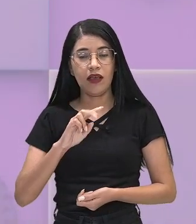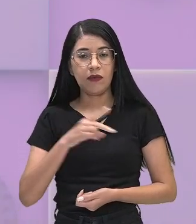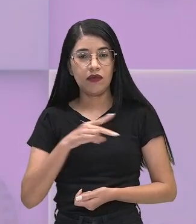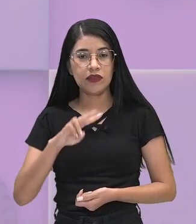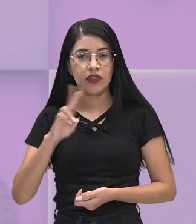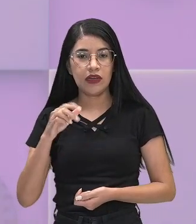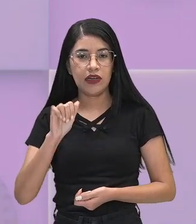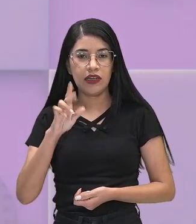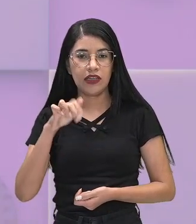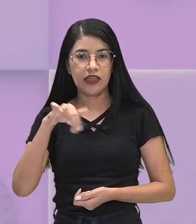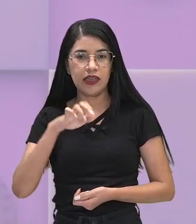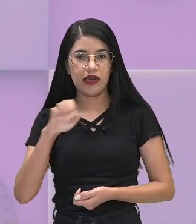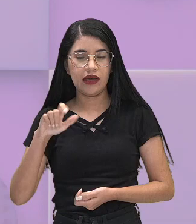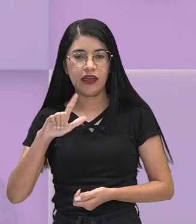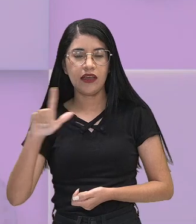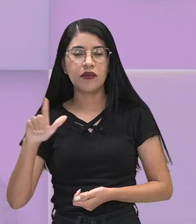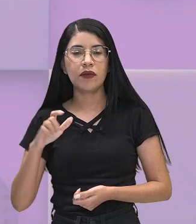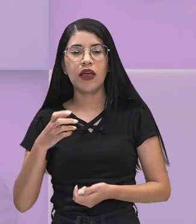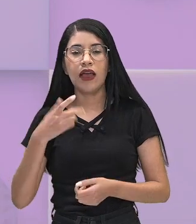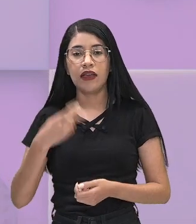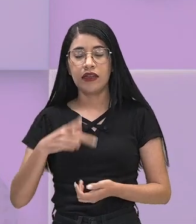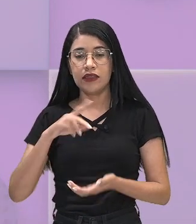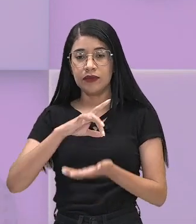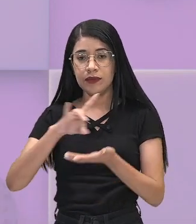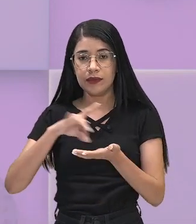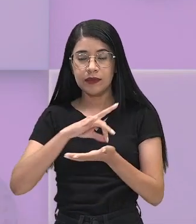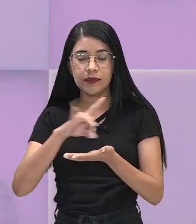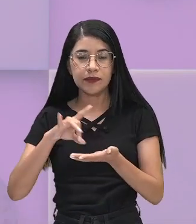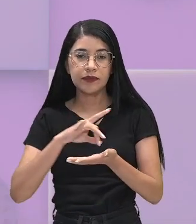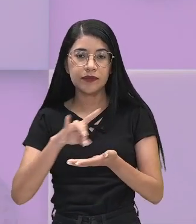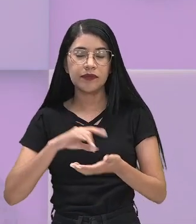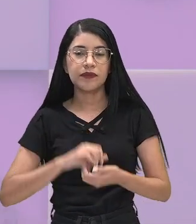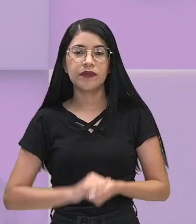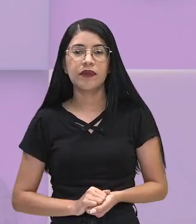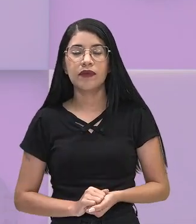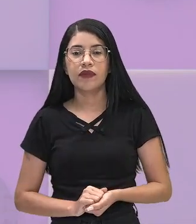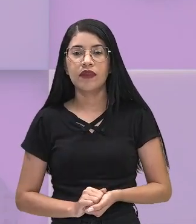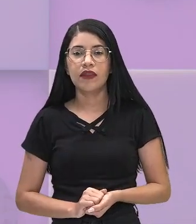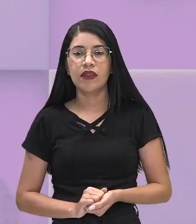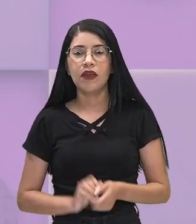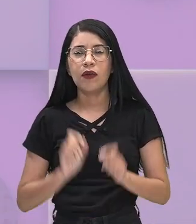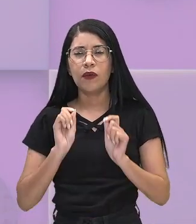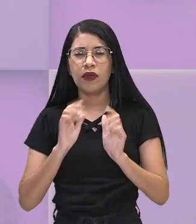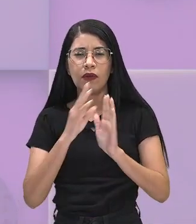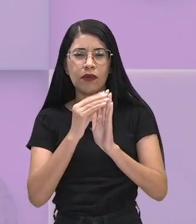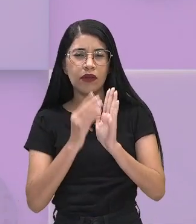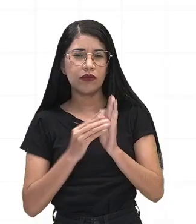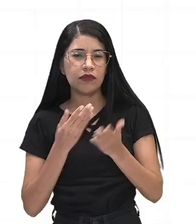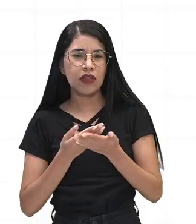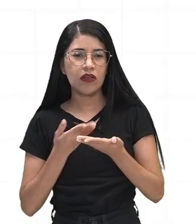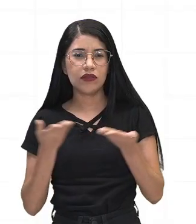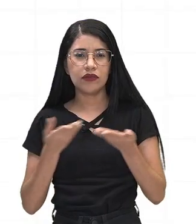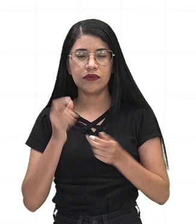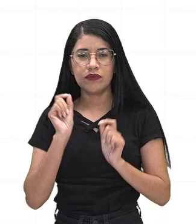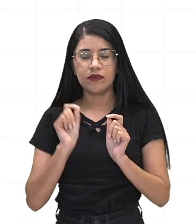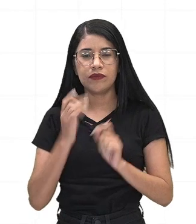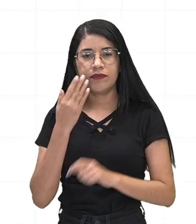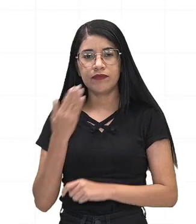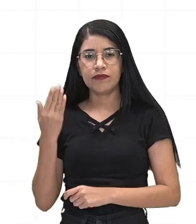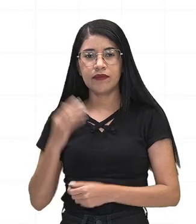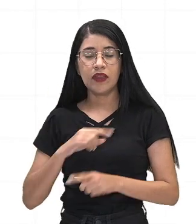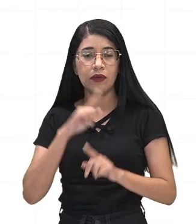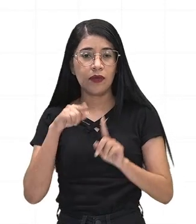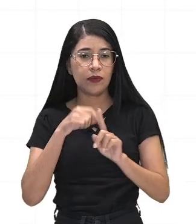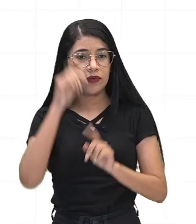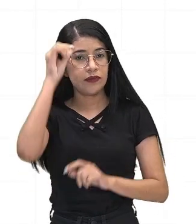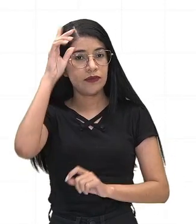Santos, professor de matemática aqui do Centro de Mídias do Amazonas, e vamos ver o que temos para a nossa aula. O objeto